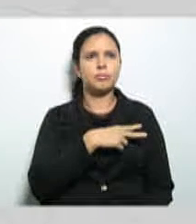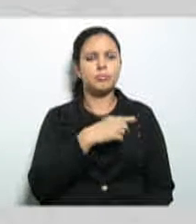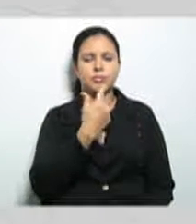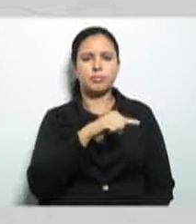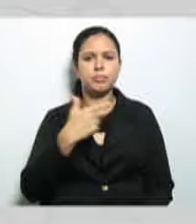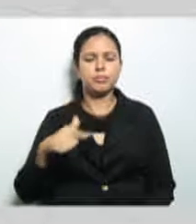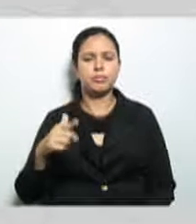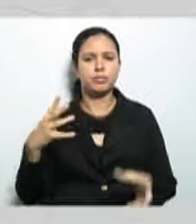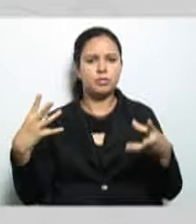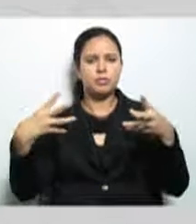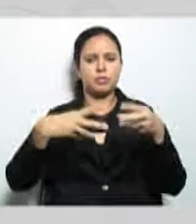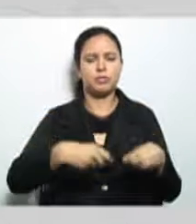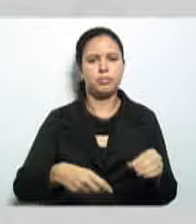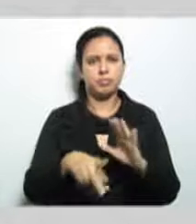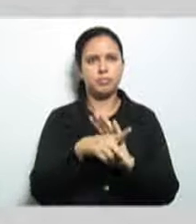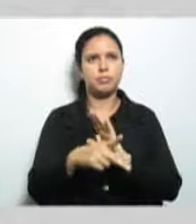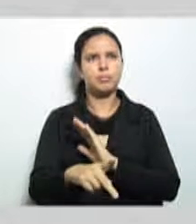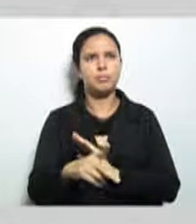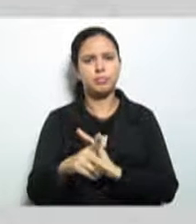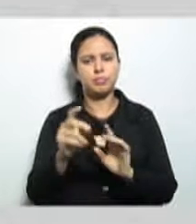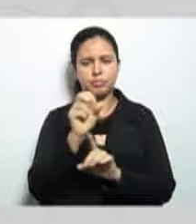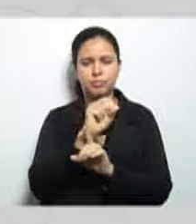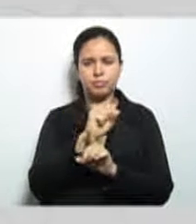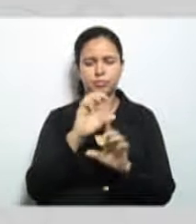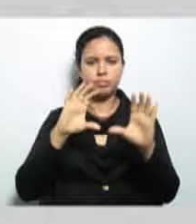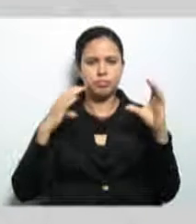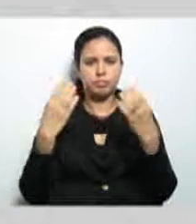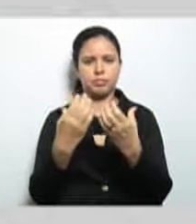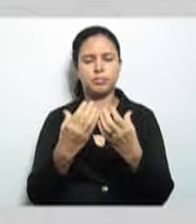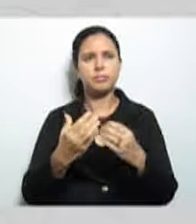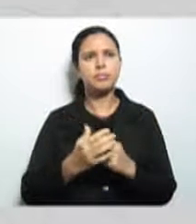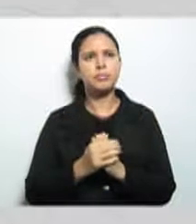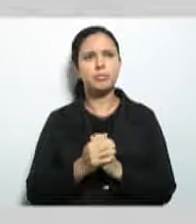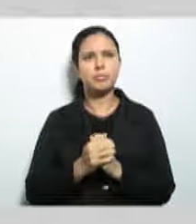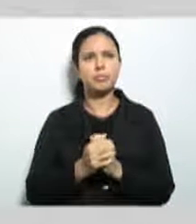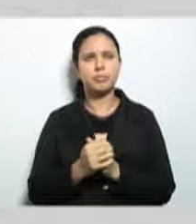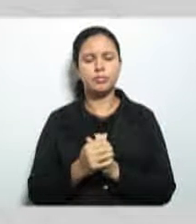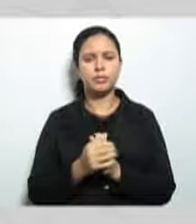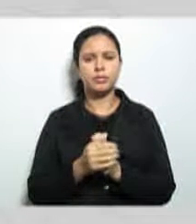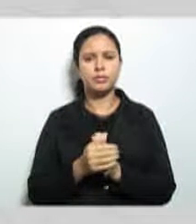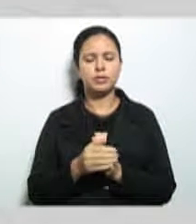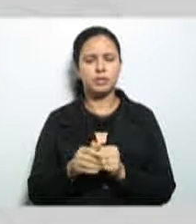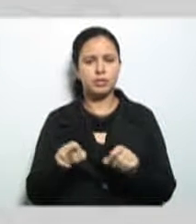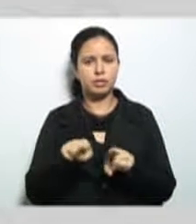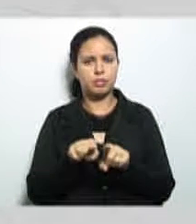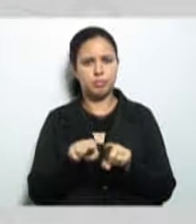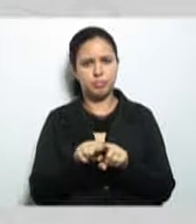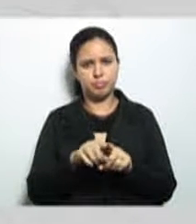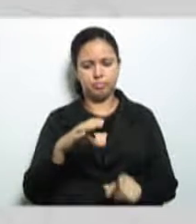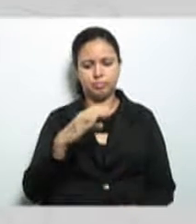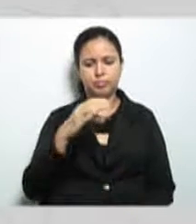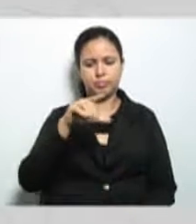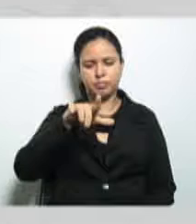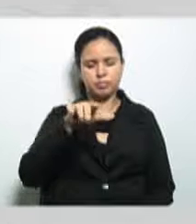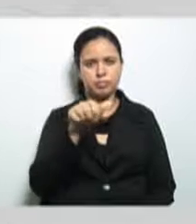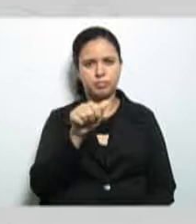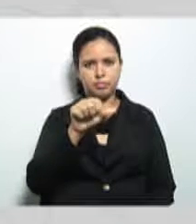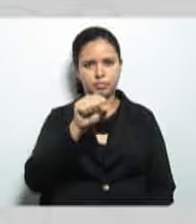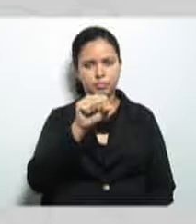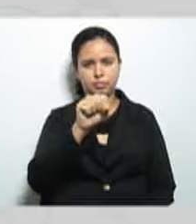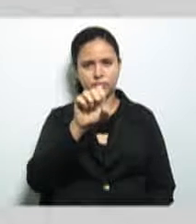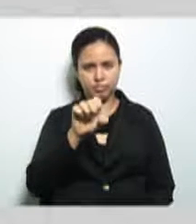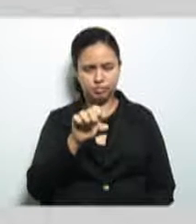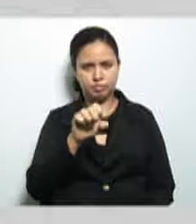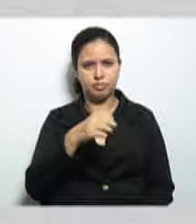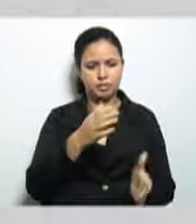bem da comunidade. Também não haviam classes sociais. A divisão era pelas